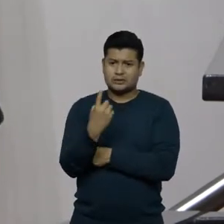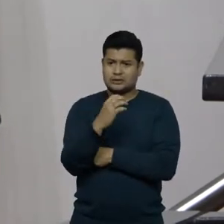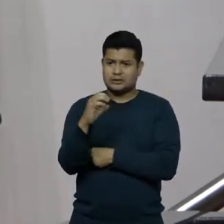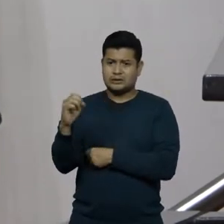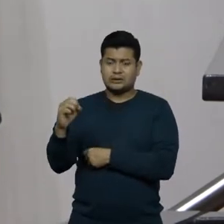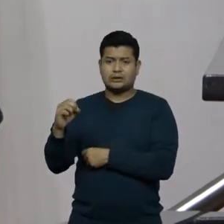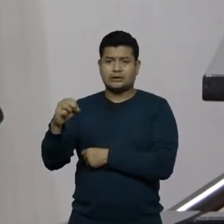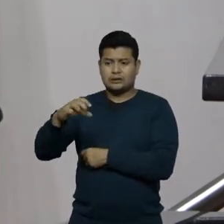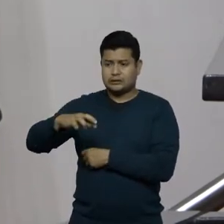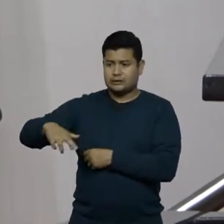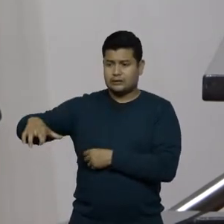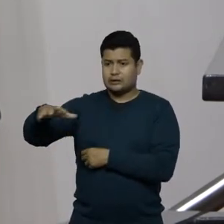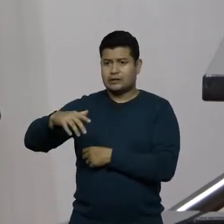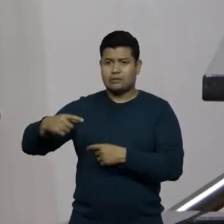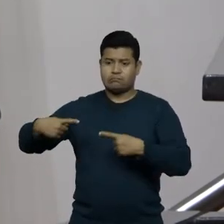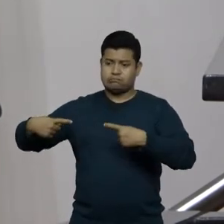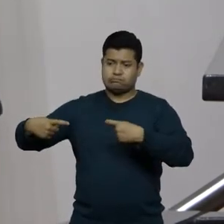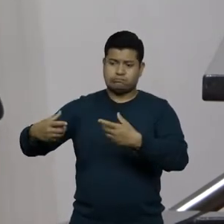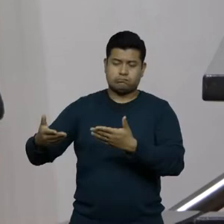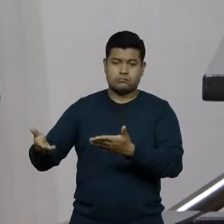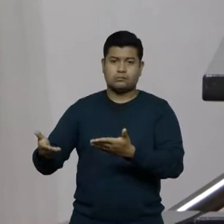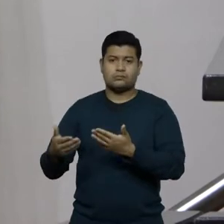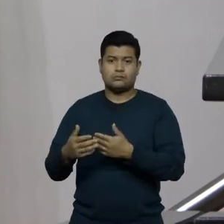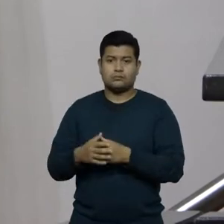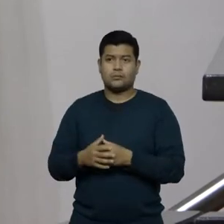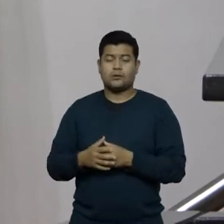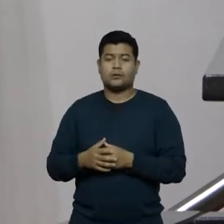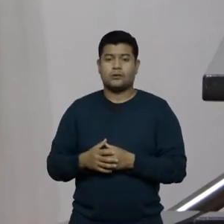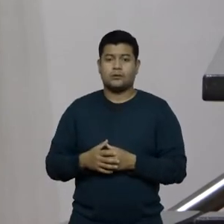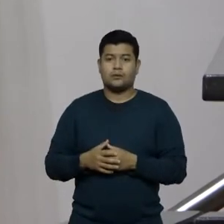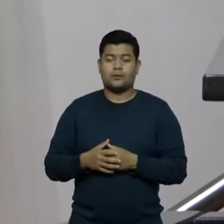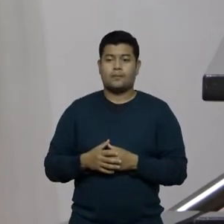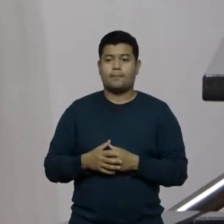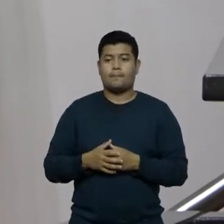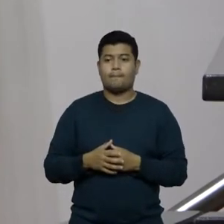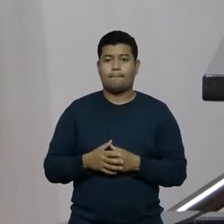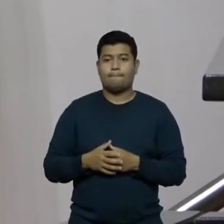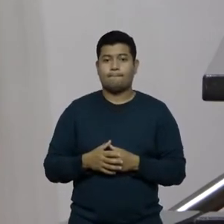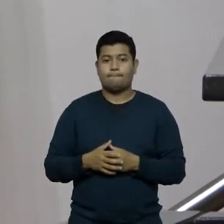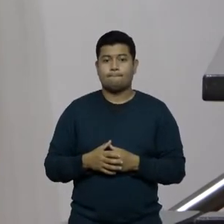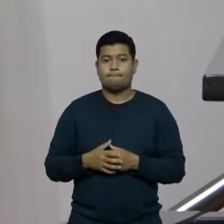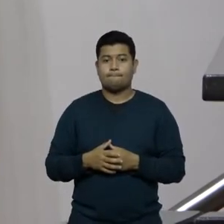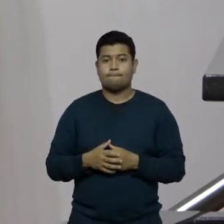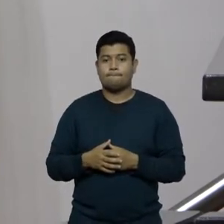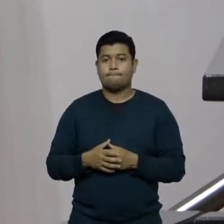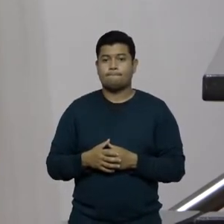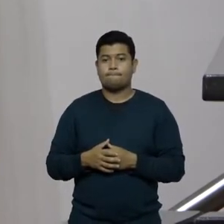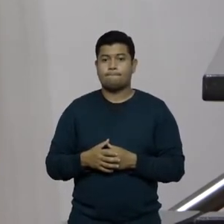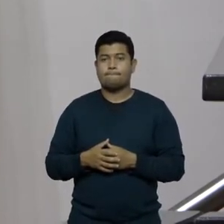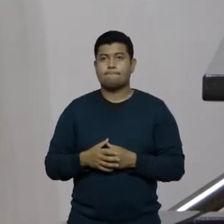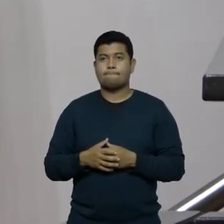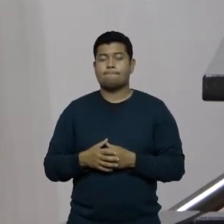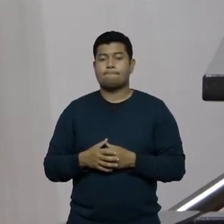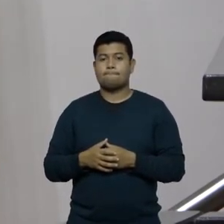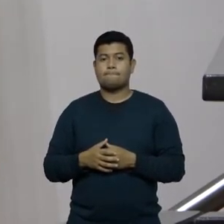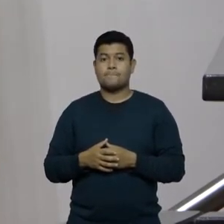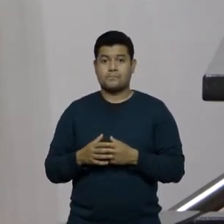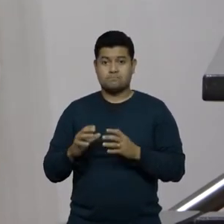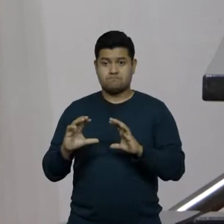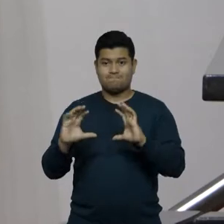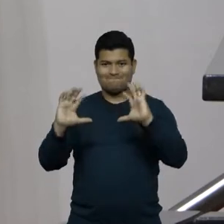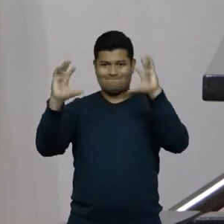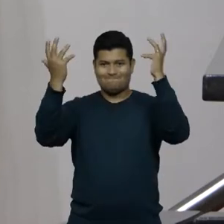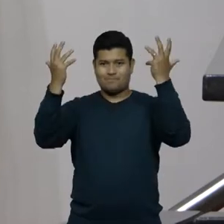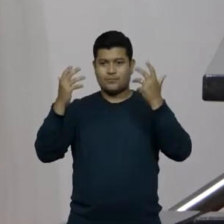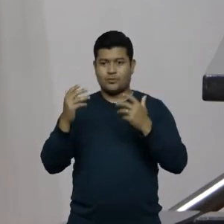Contestado da região é um evento que faço o